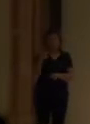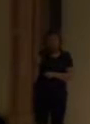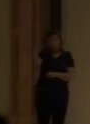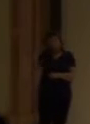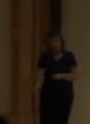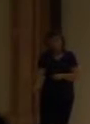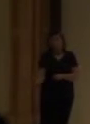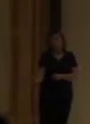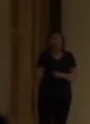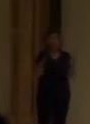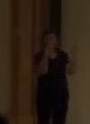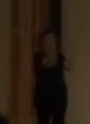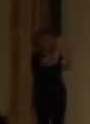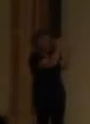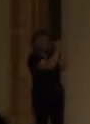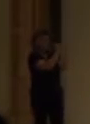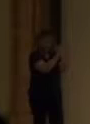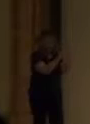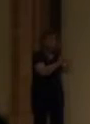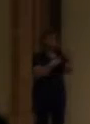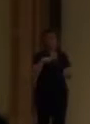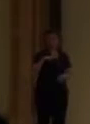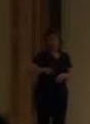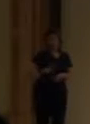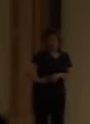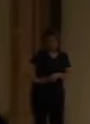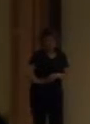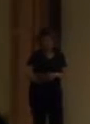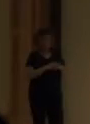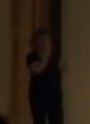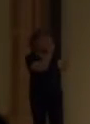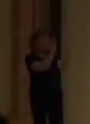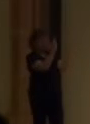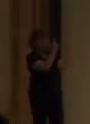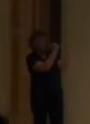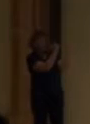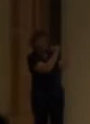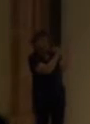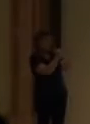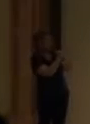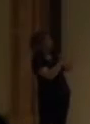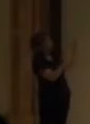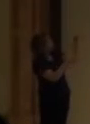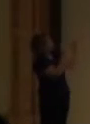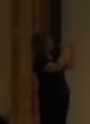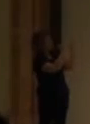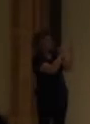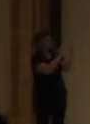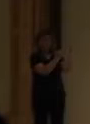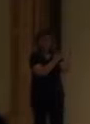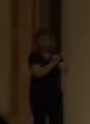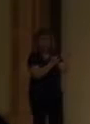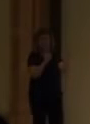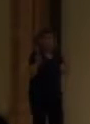Grão Vasco, pinta esta visitação, esta adoração dos Reis Magos, e é a primeira vez que na história